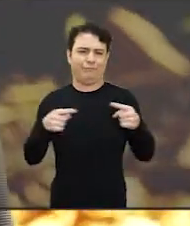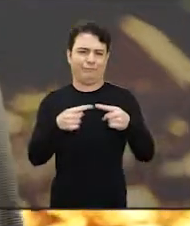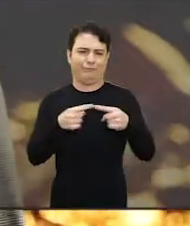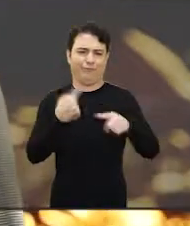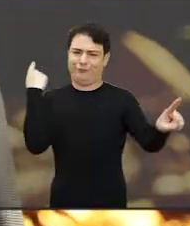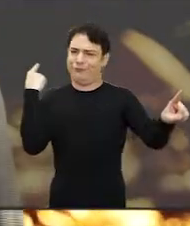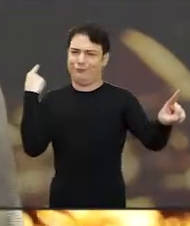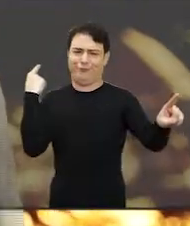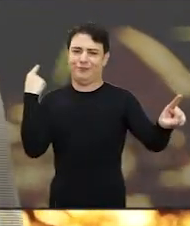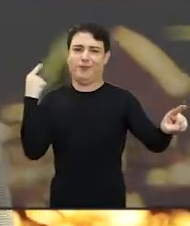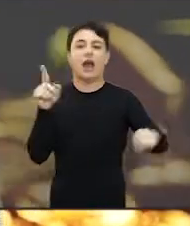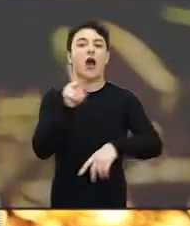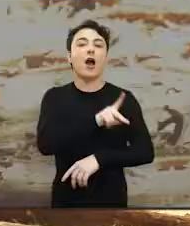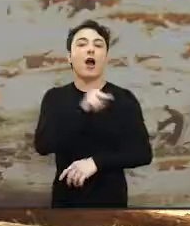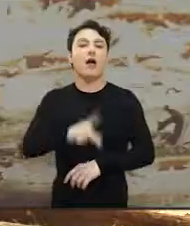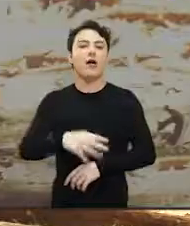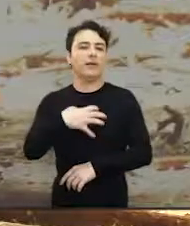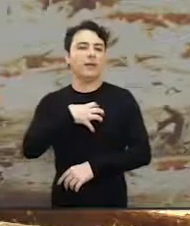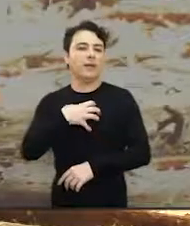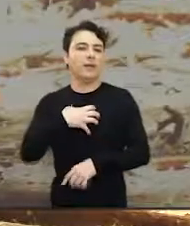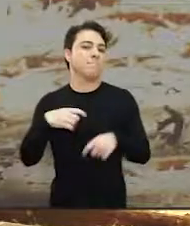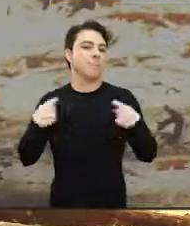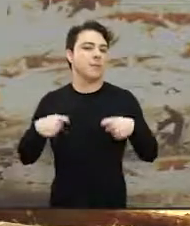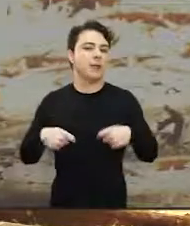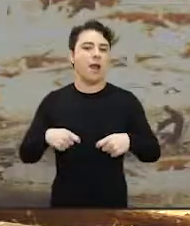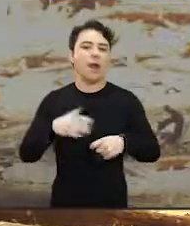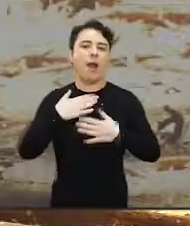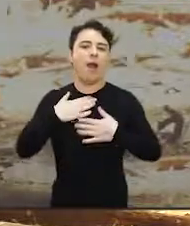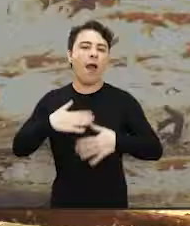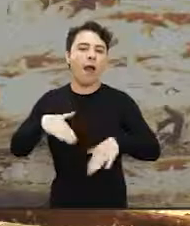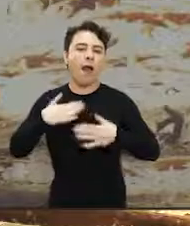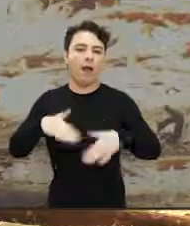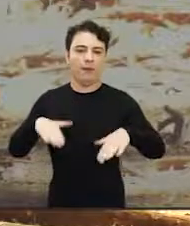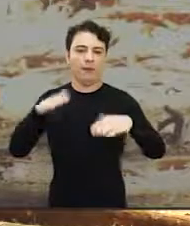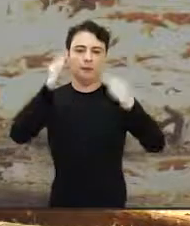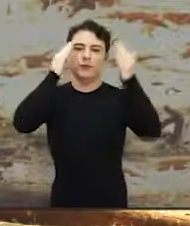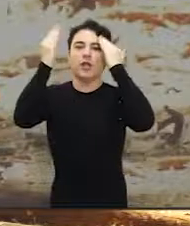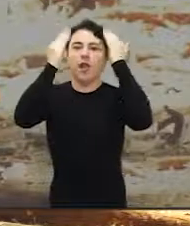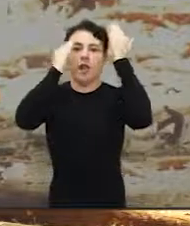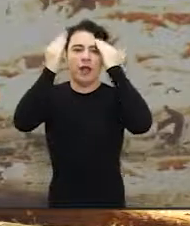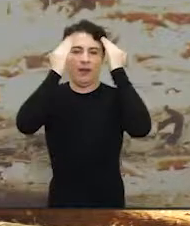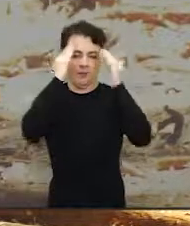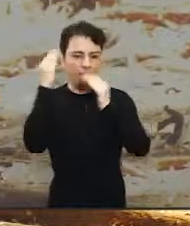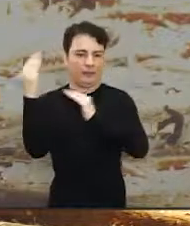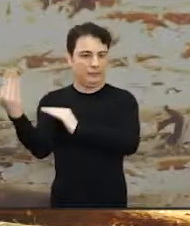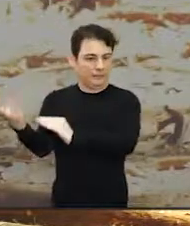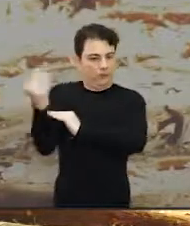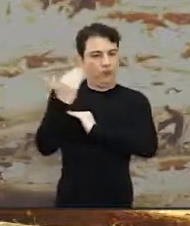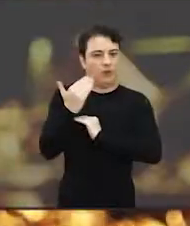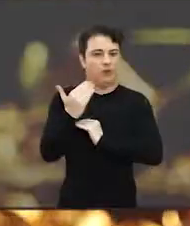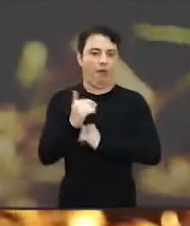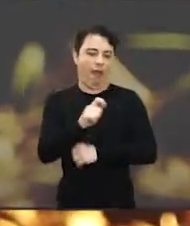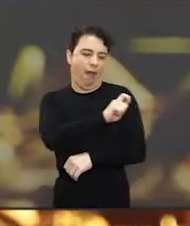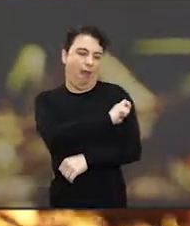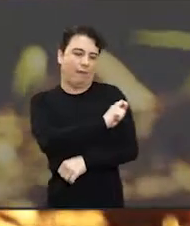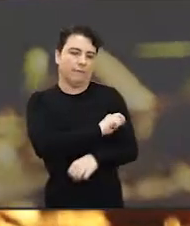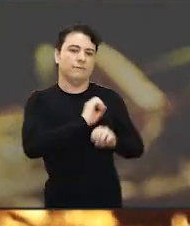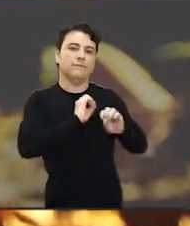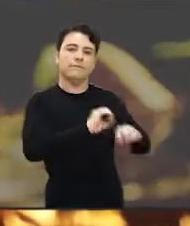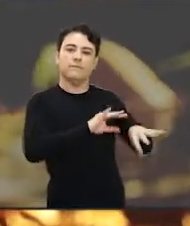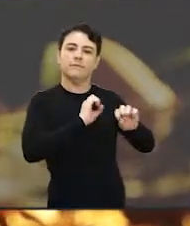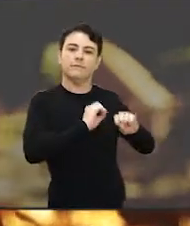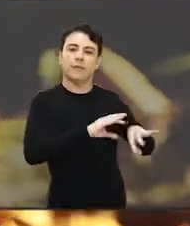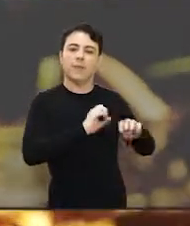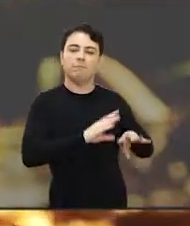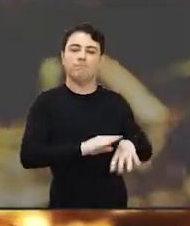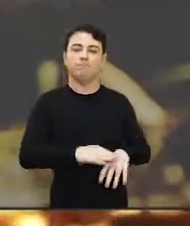Requer muito mais do lado da psicologia, disso tudo, né, com os alunos. Eu amo dar